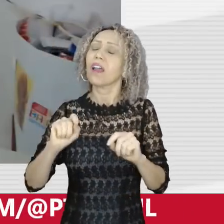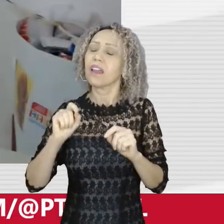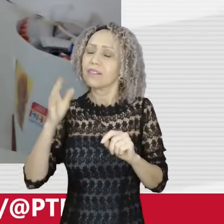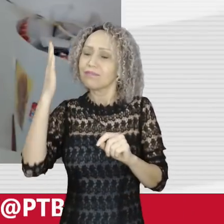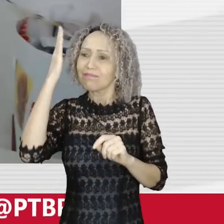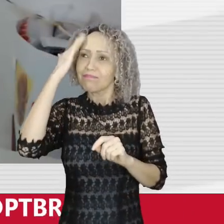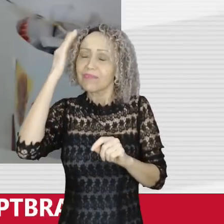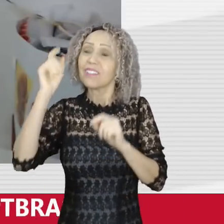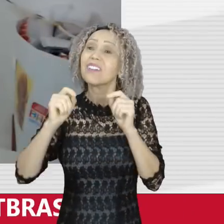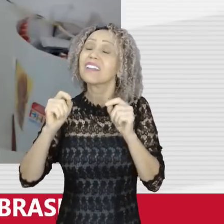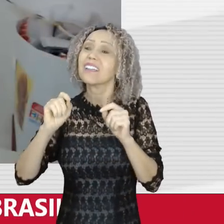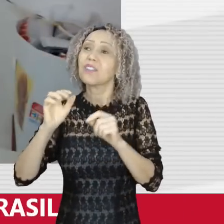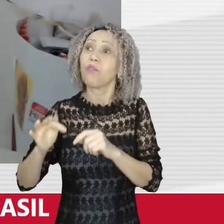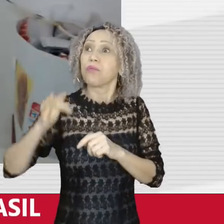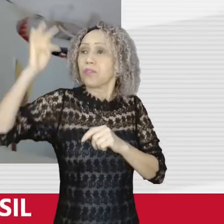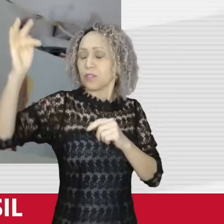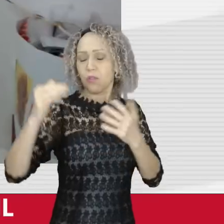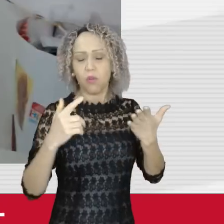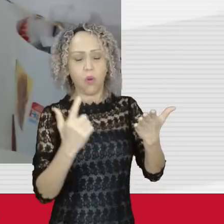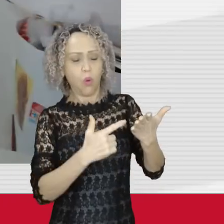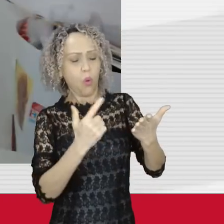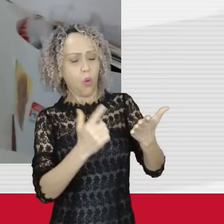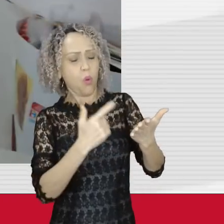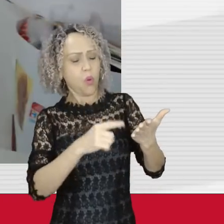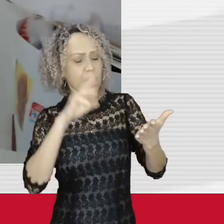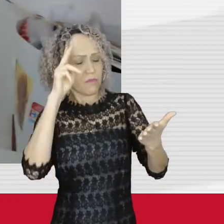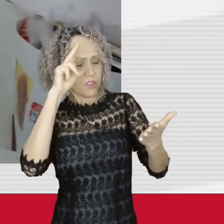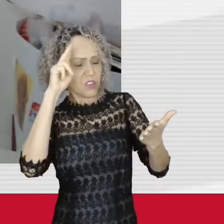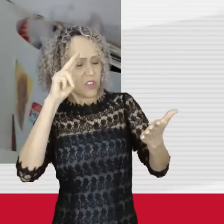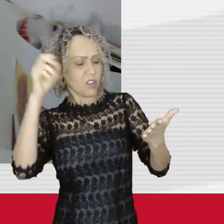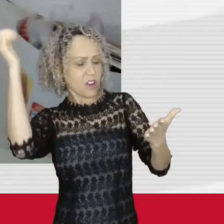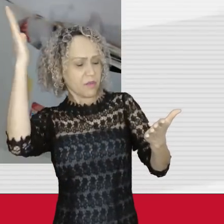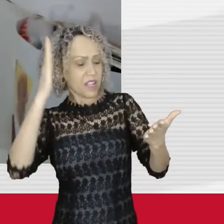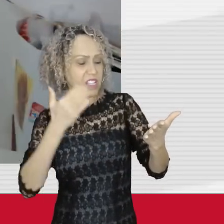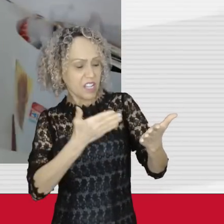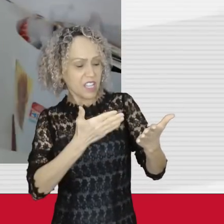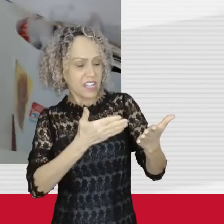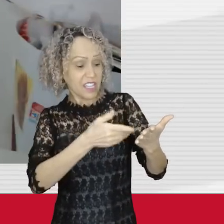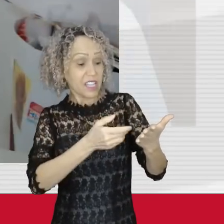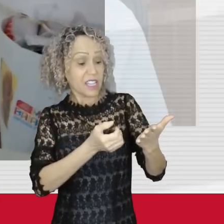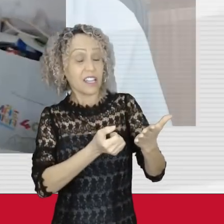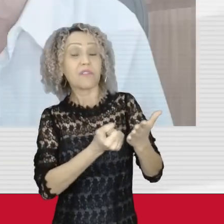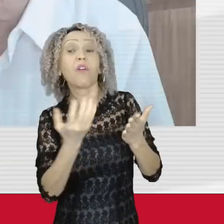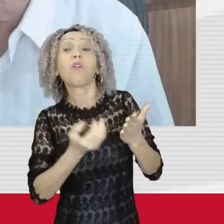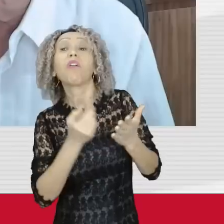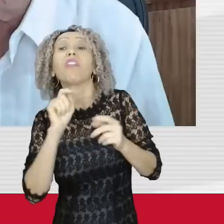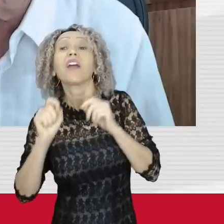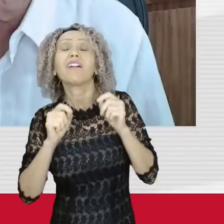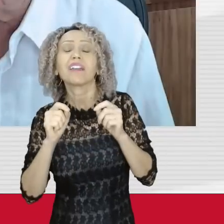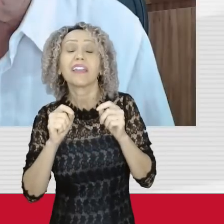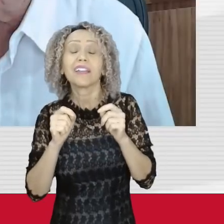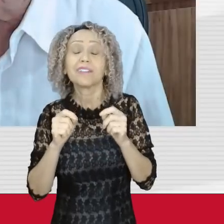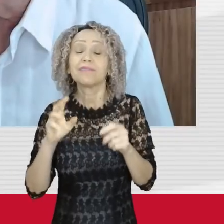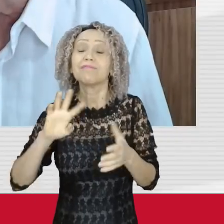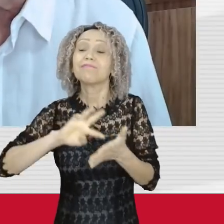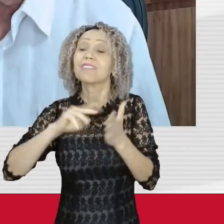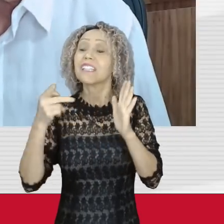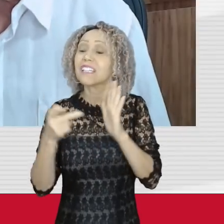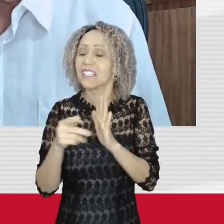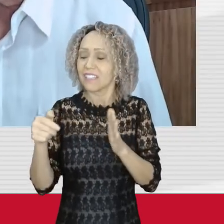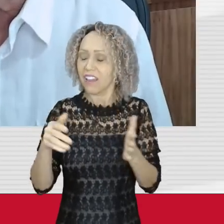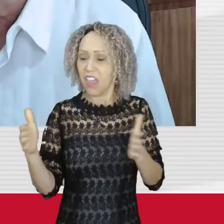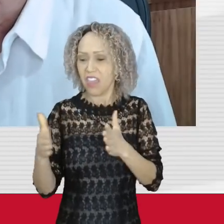vai contar tudo que nós temos vivido e o que significa esse momento para nós. Então, é isso, é muito trabalho mesmo, viu?